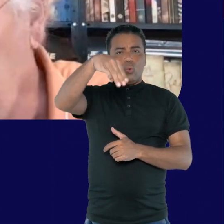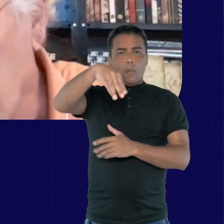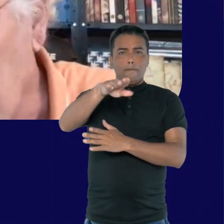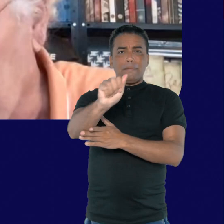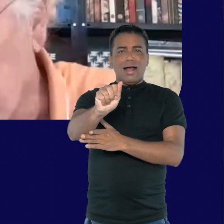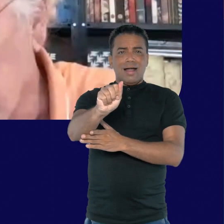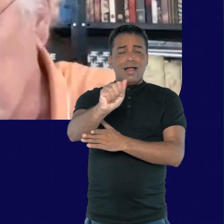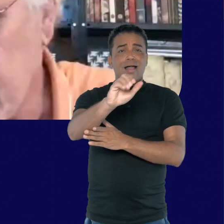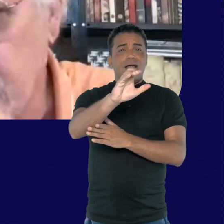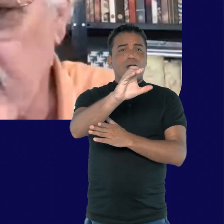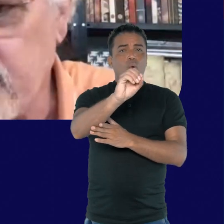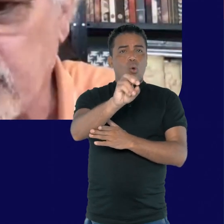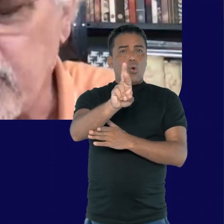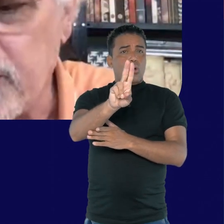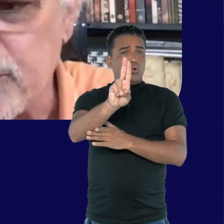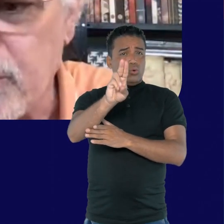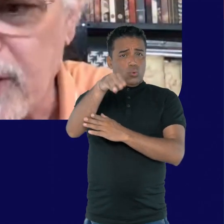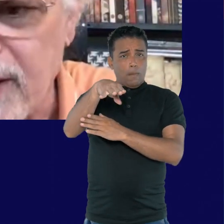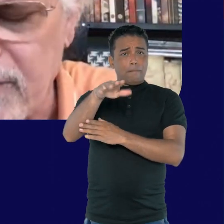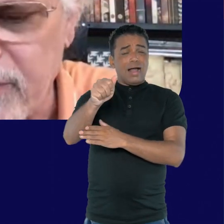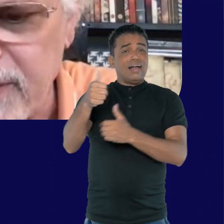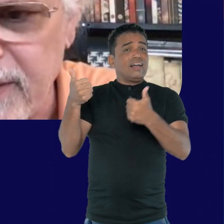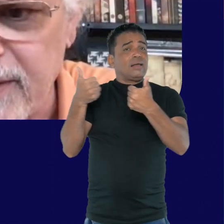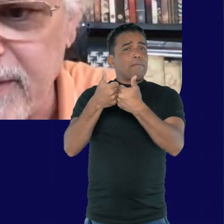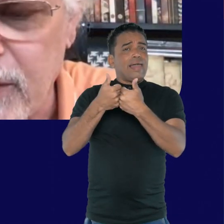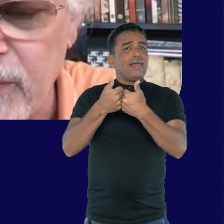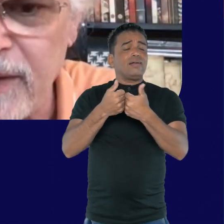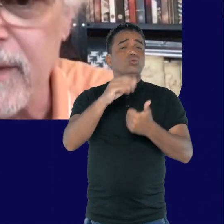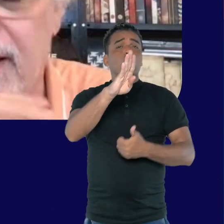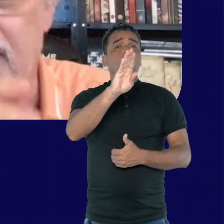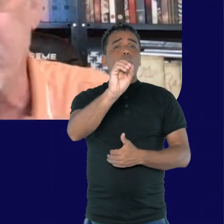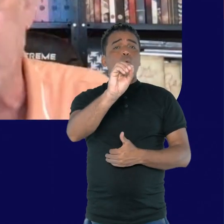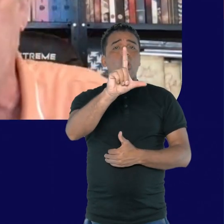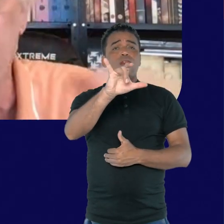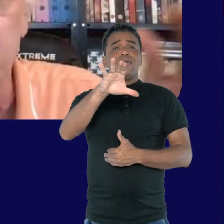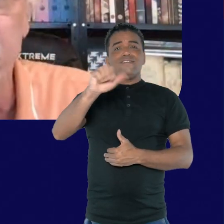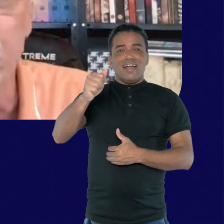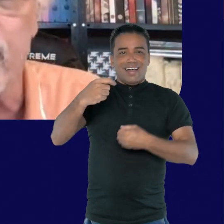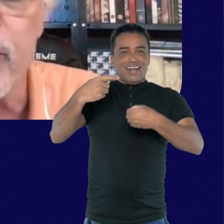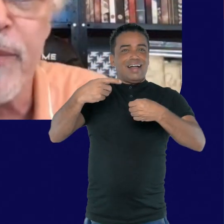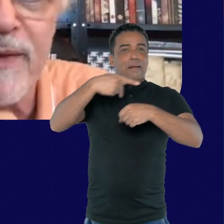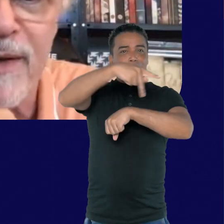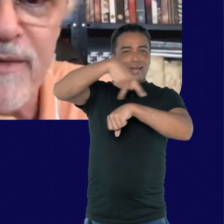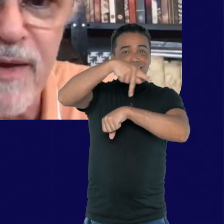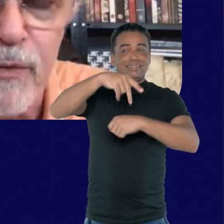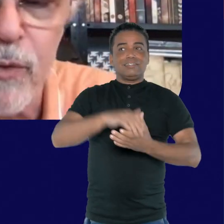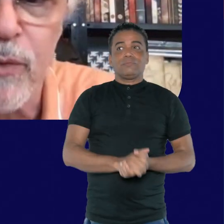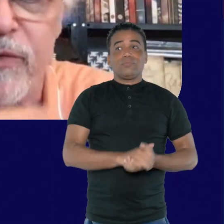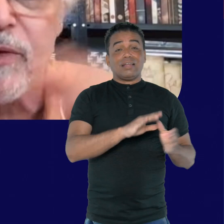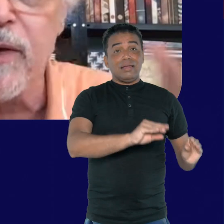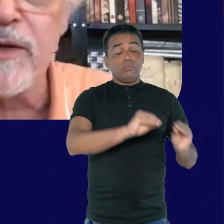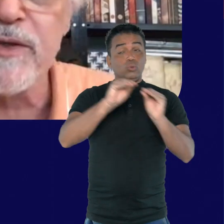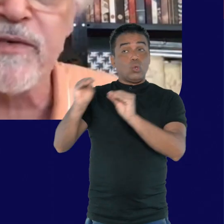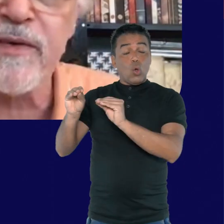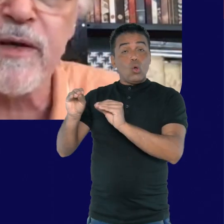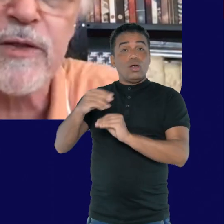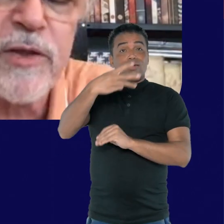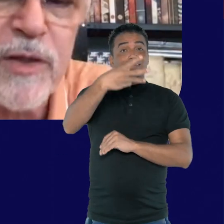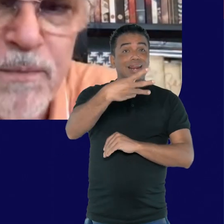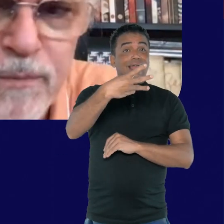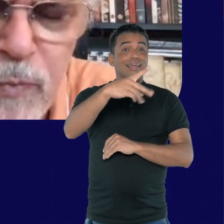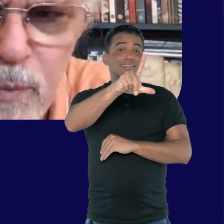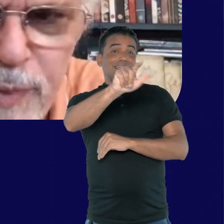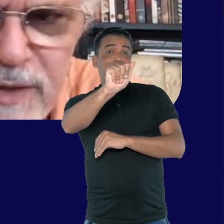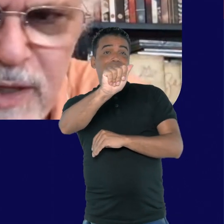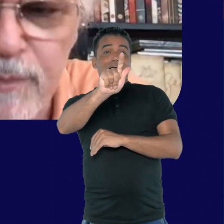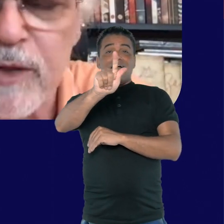a família, que inicialmente morava em Aquidauana, se mudou para Três Lagoas,